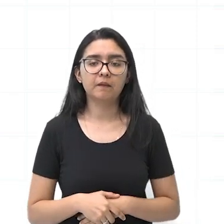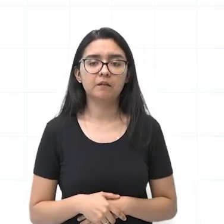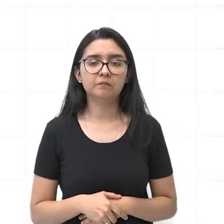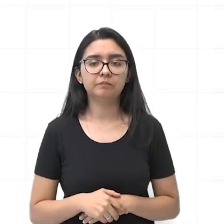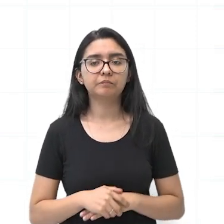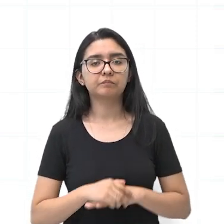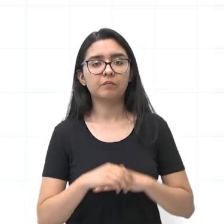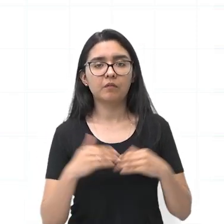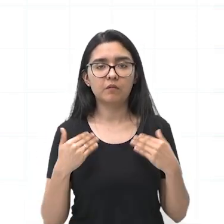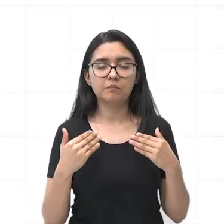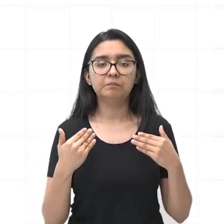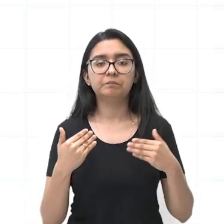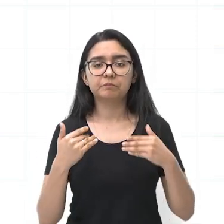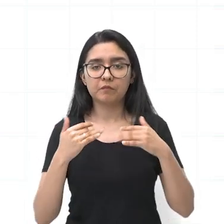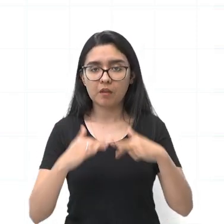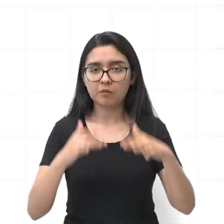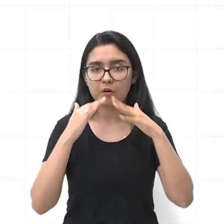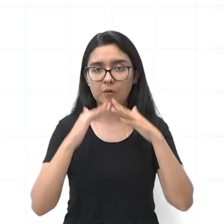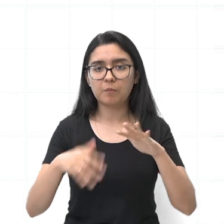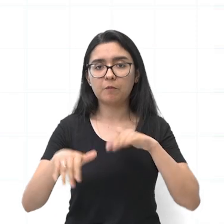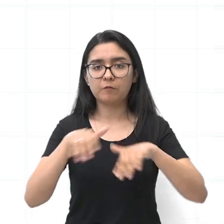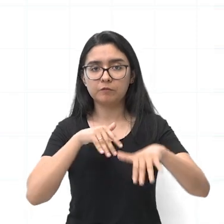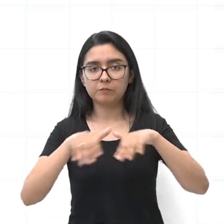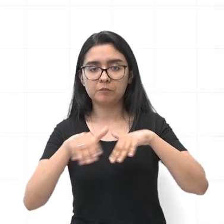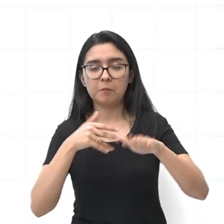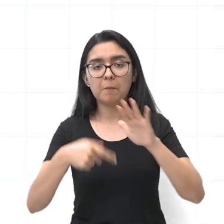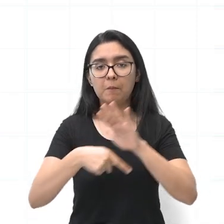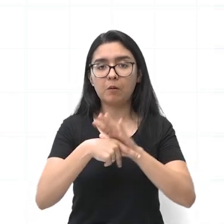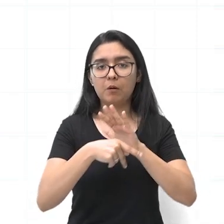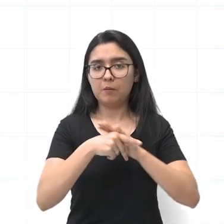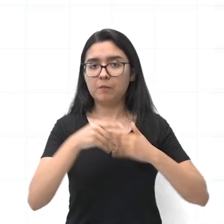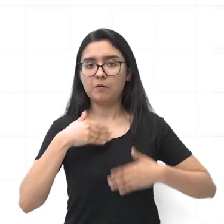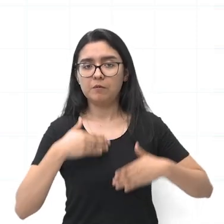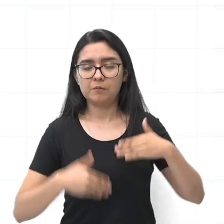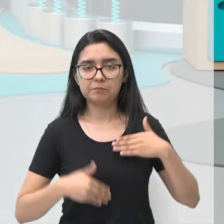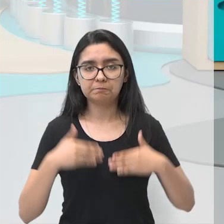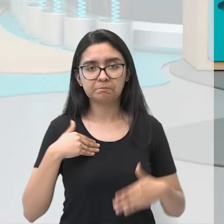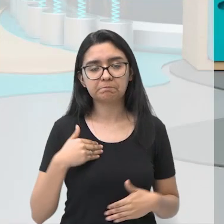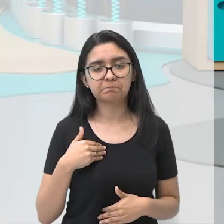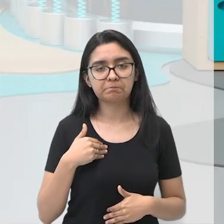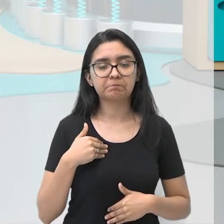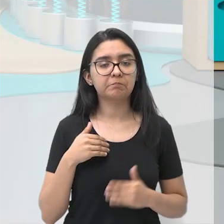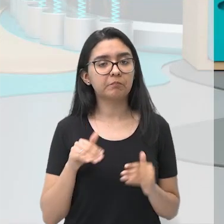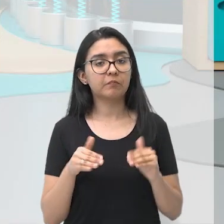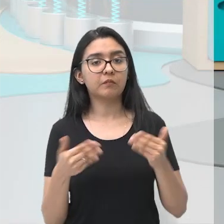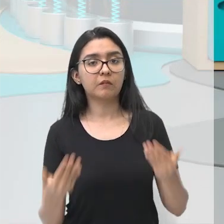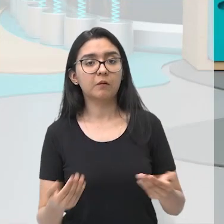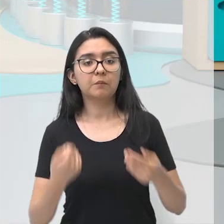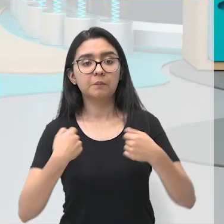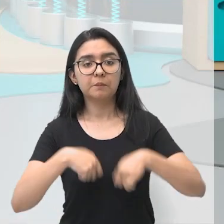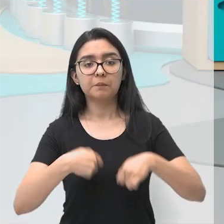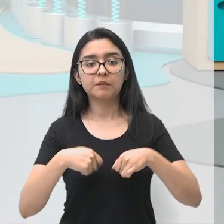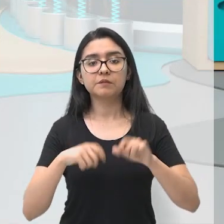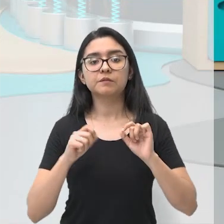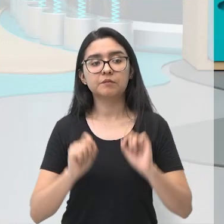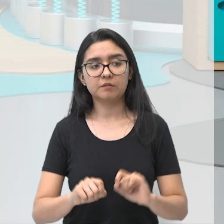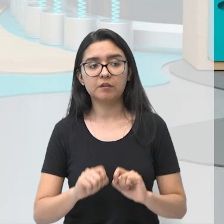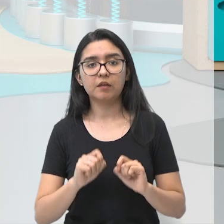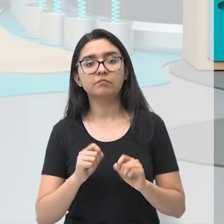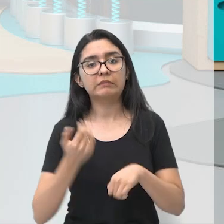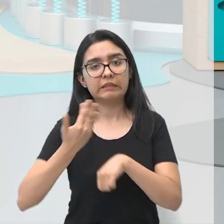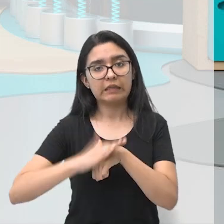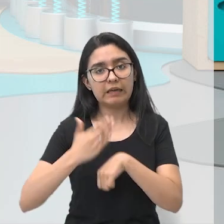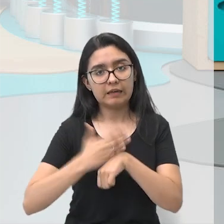à postura natural, o movimento natural do meu corpo. Para isso, eu preciso desenvolver essa